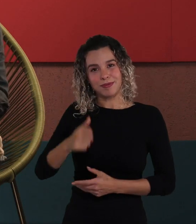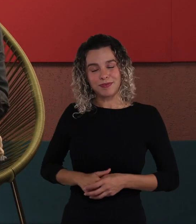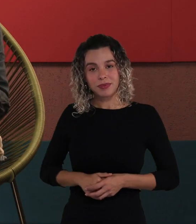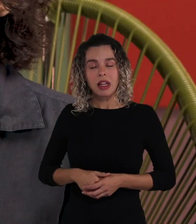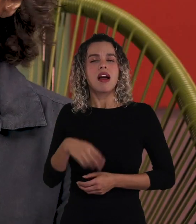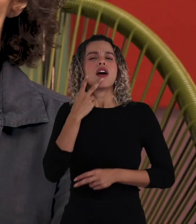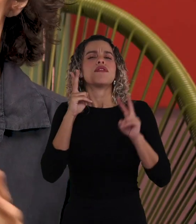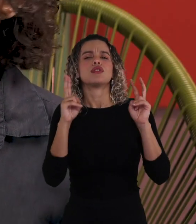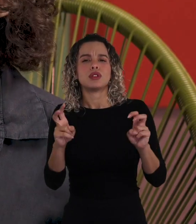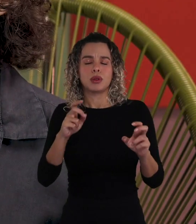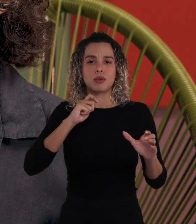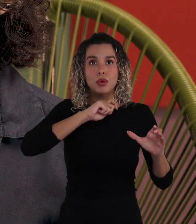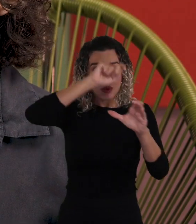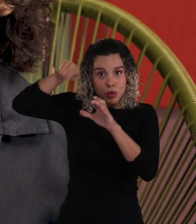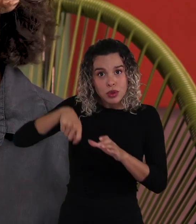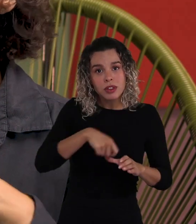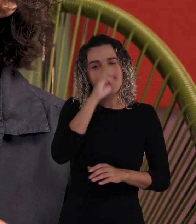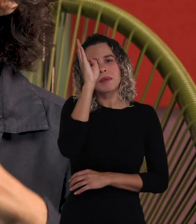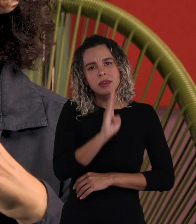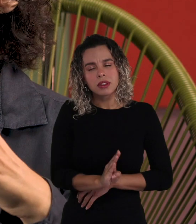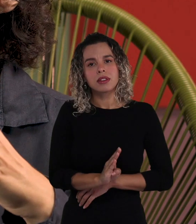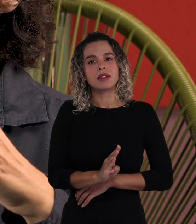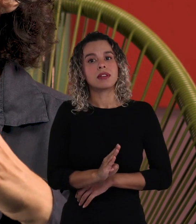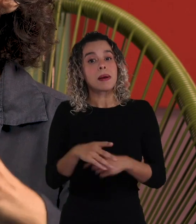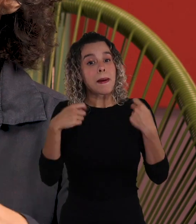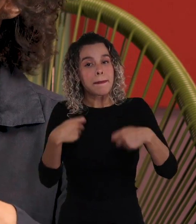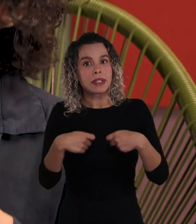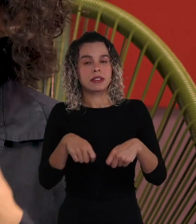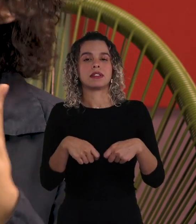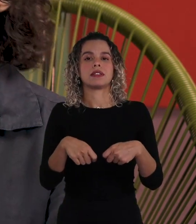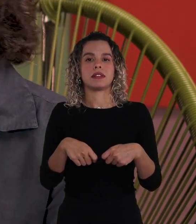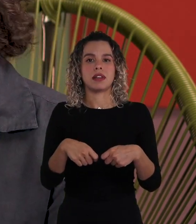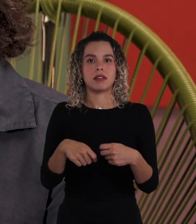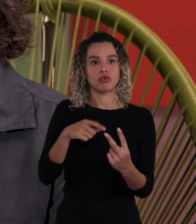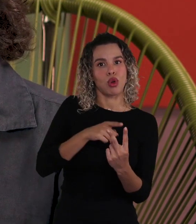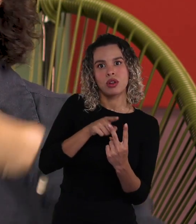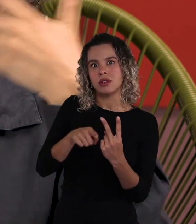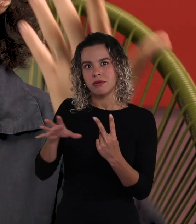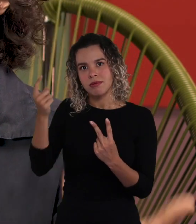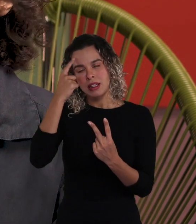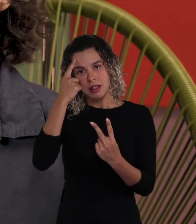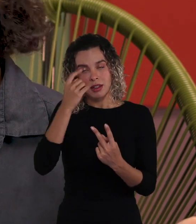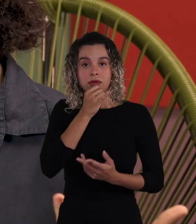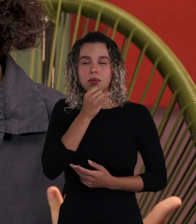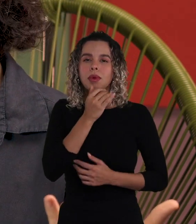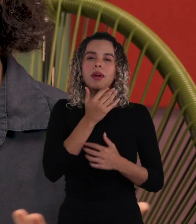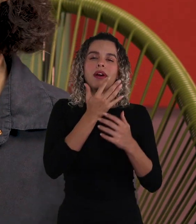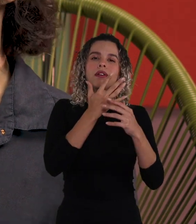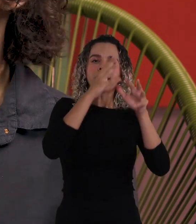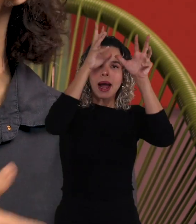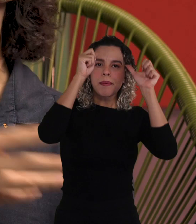específica também. Quando a gente está falando de cozinha do Brasil, a gente tem que somar esses dois fatores. Por exemplo, a cozinha